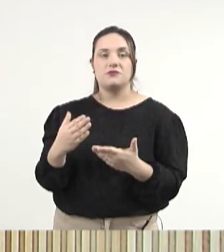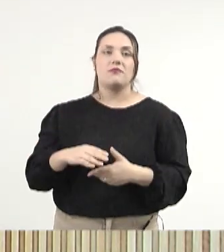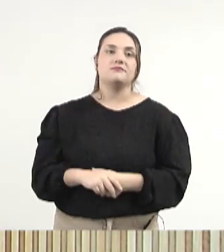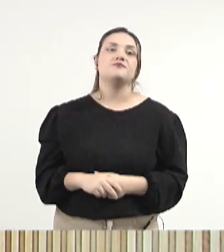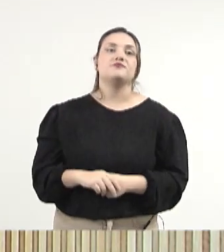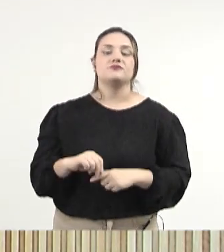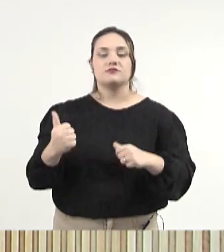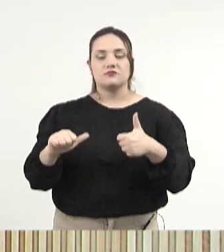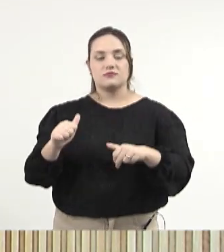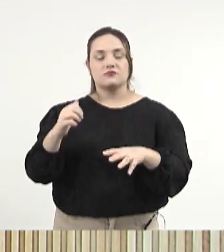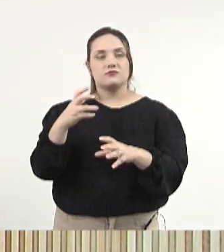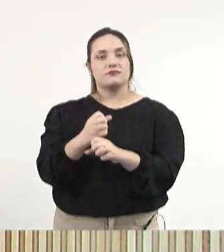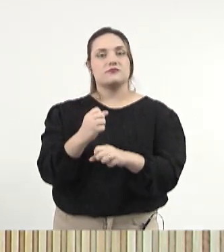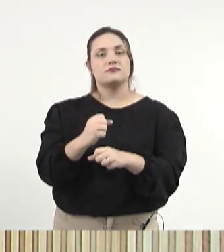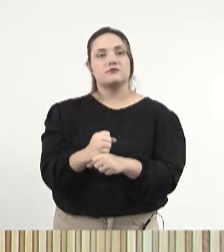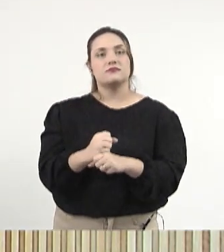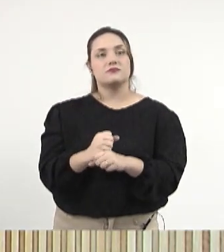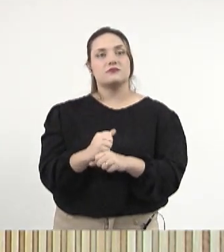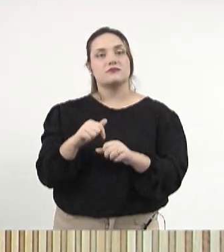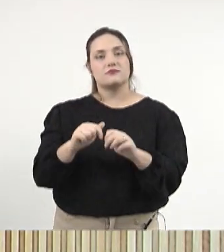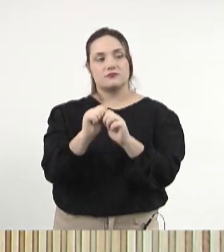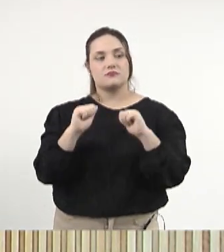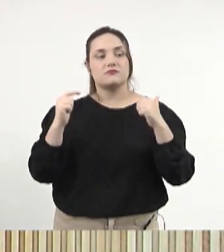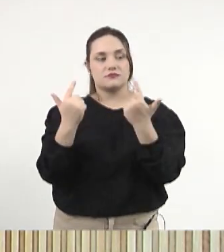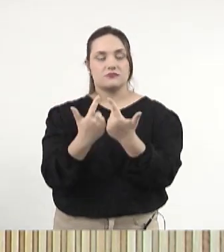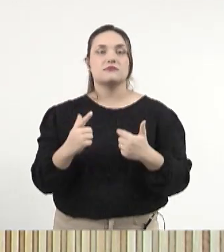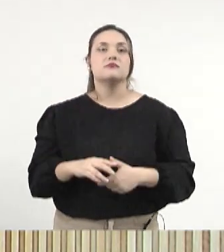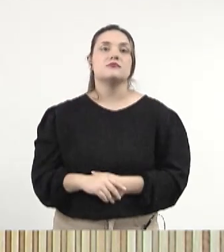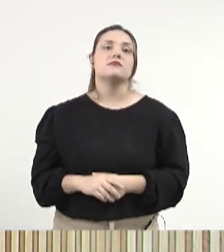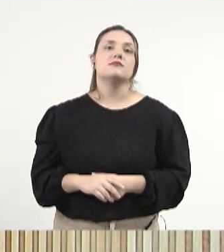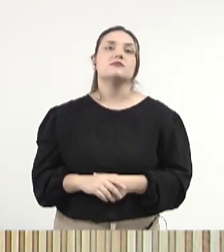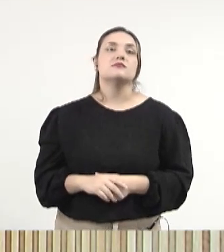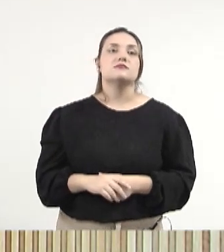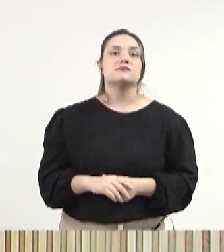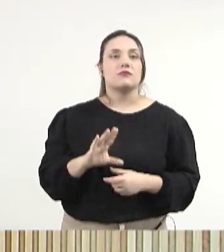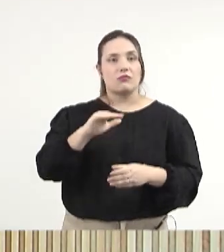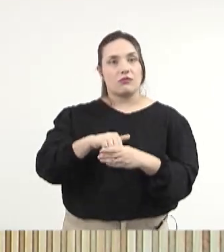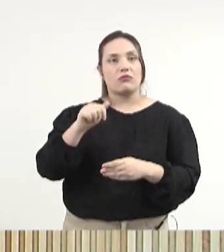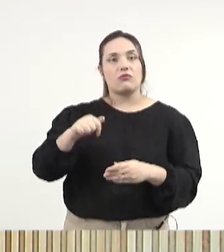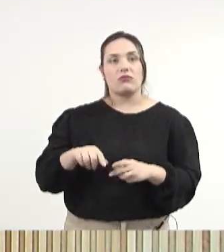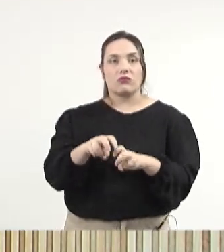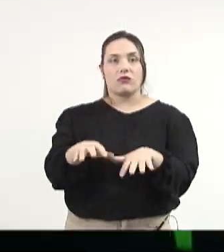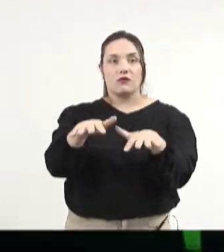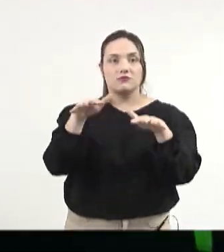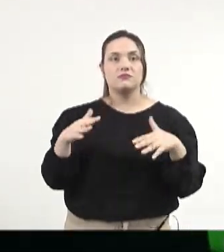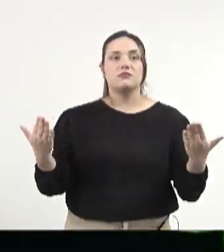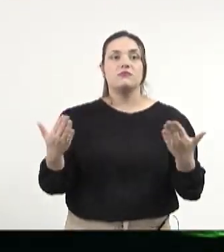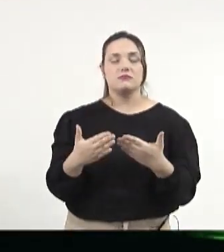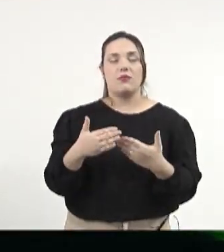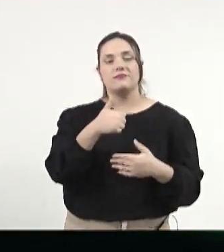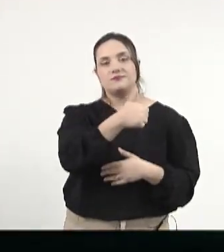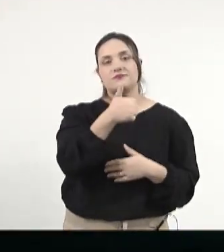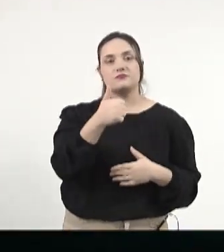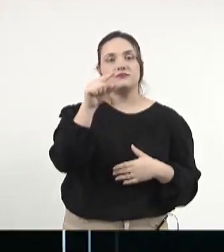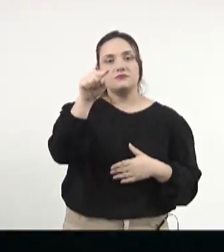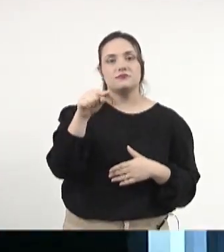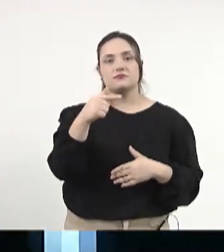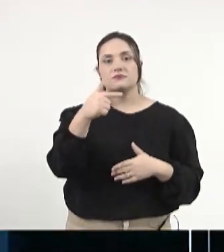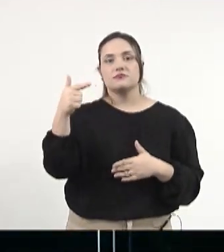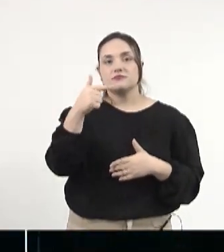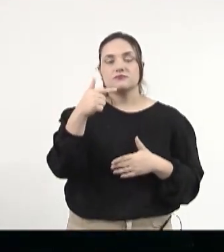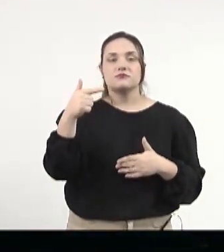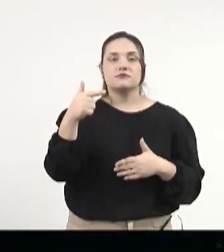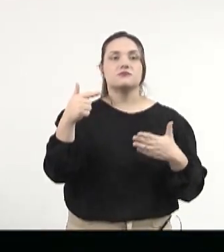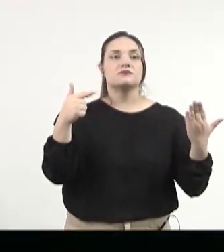Esse é um balanço, então, aqui na Assembleia Legislativa, as votações no plenário. 11 horas e 22 minutos, a